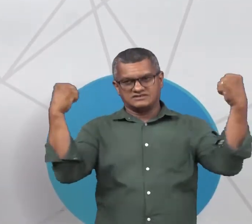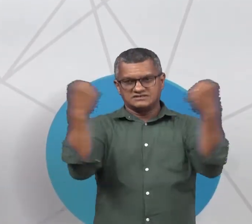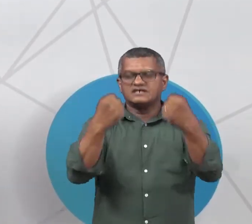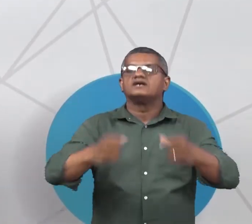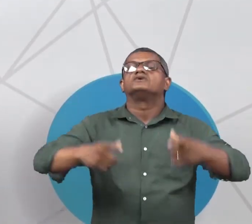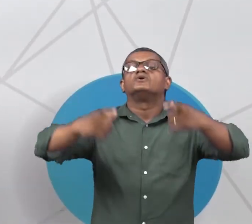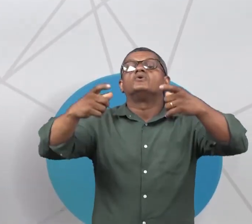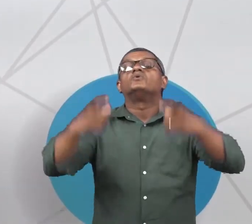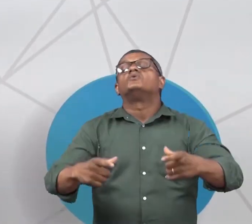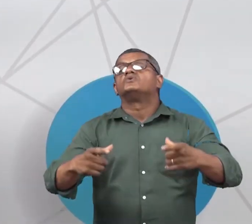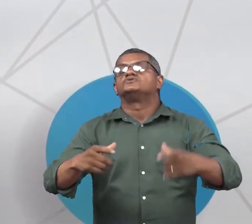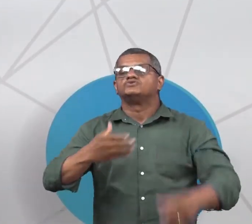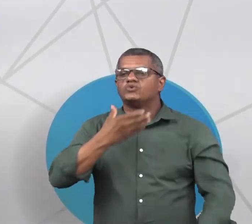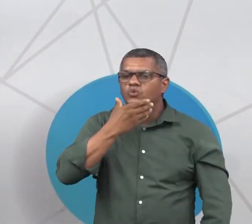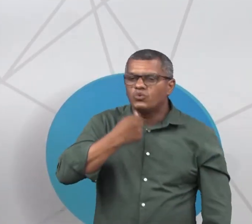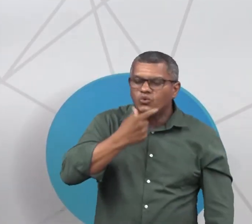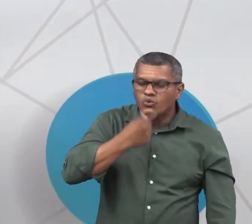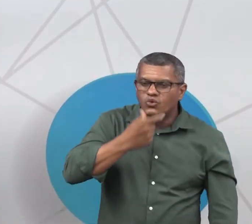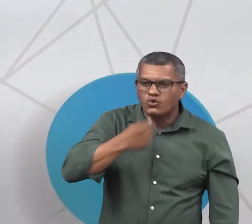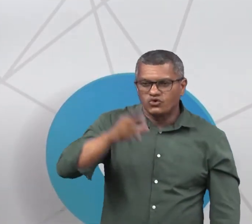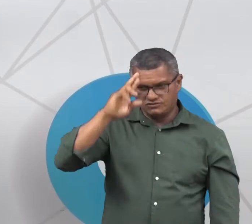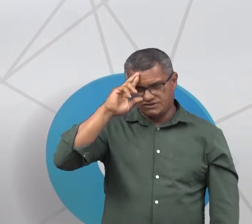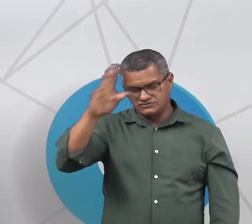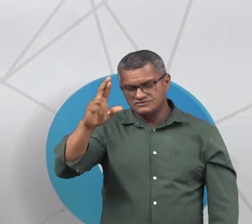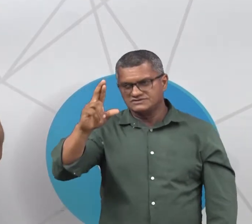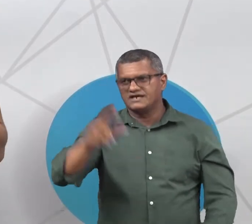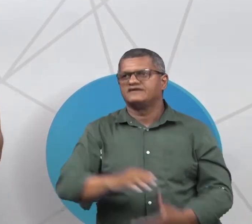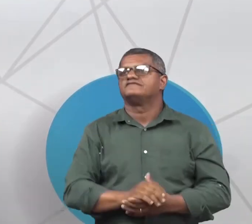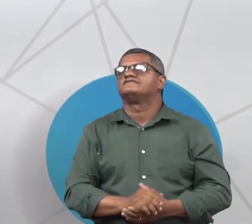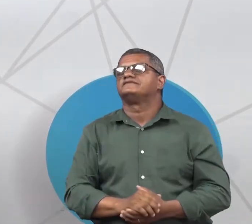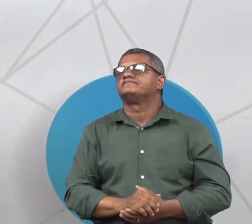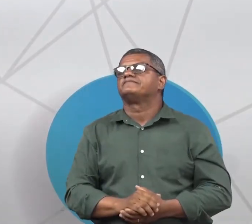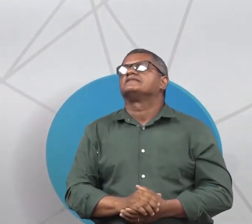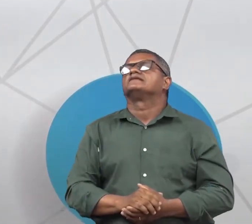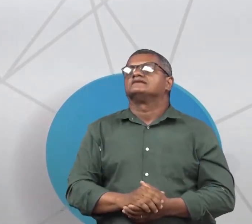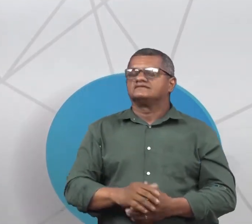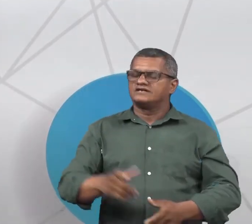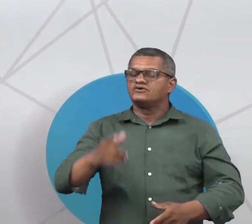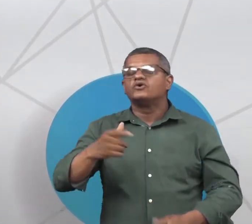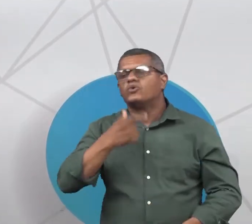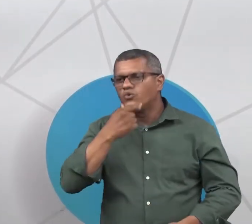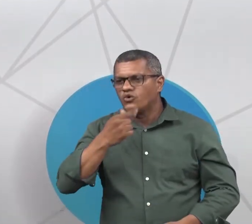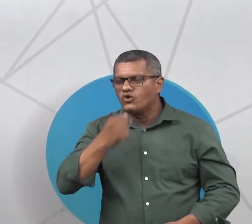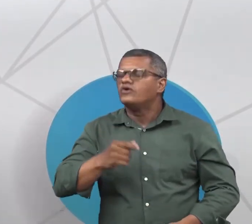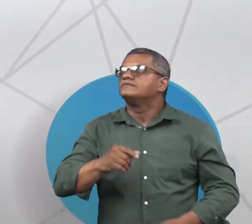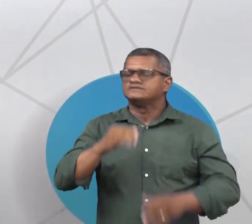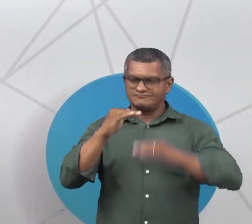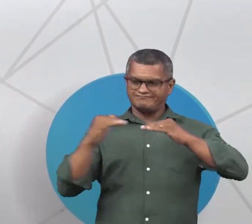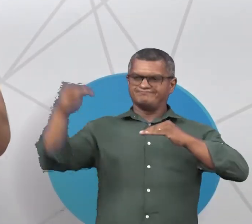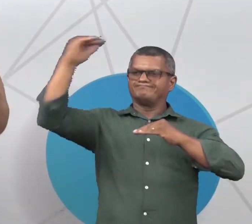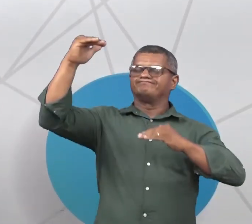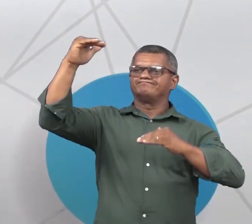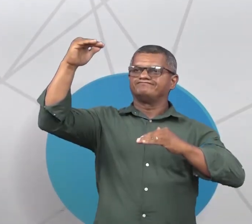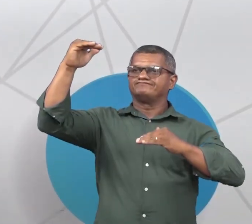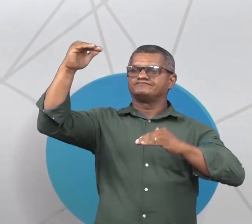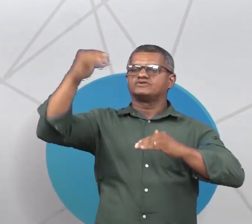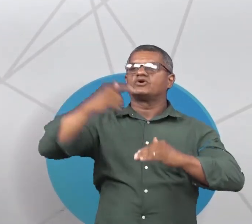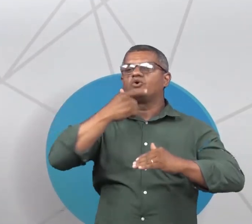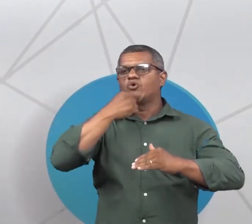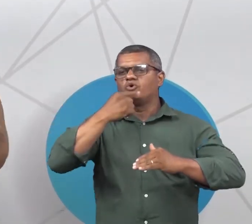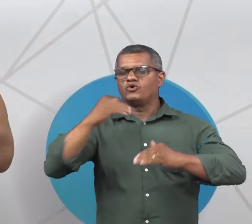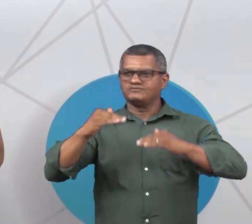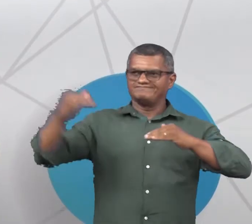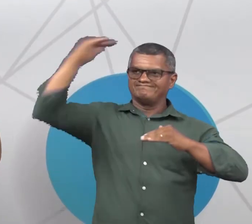onde o homem, enquanto ser social, ele se coloca numa condição de superioridade à